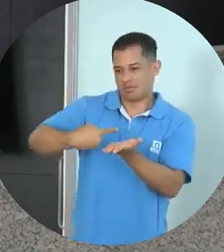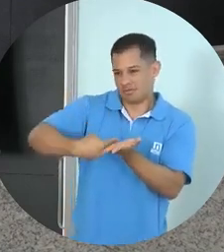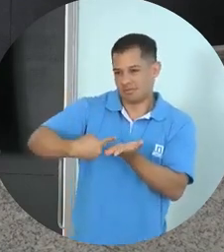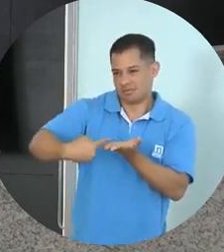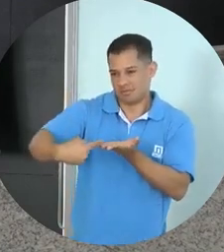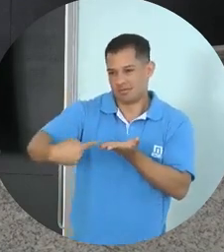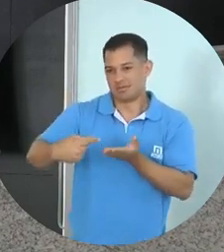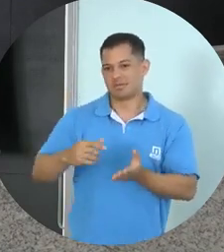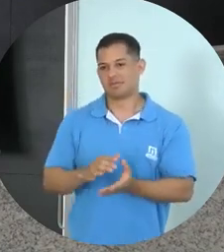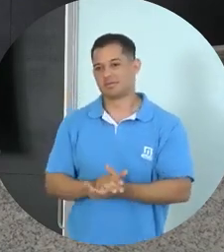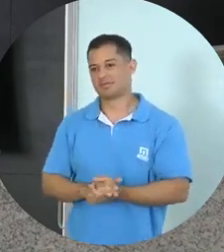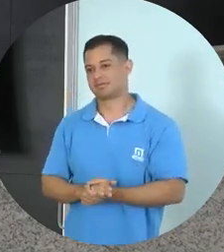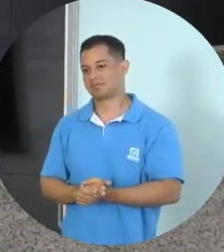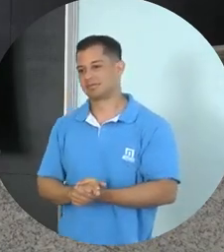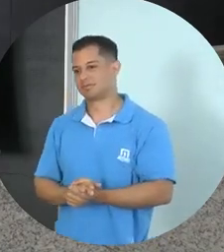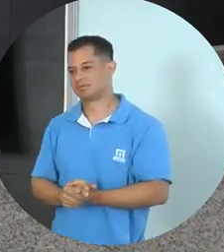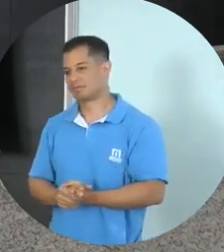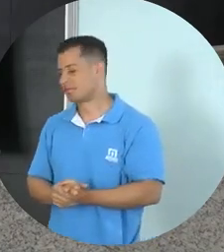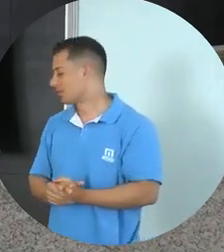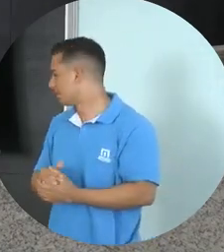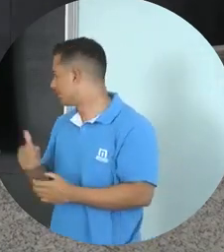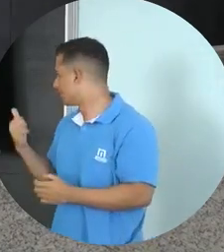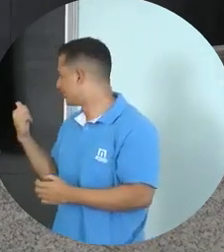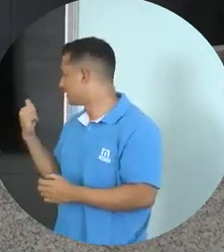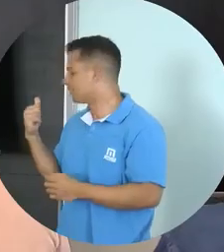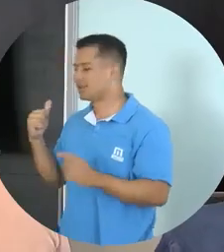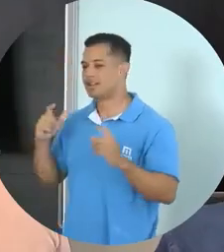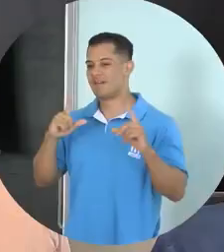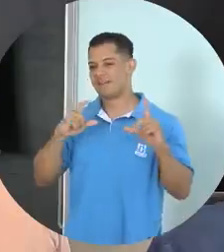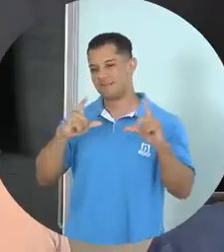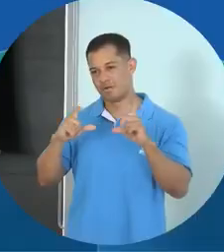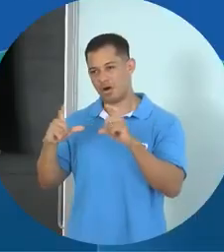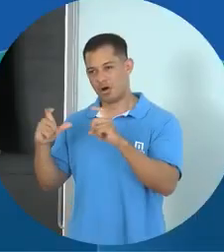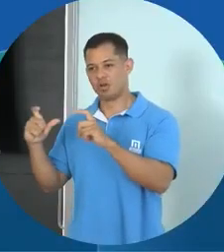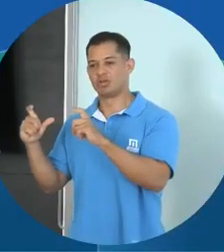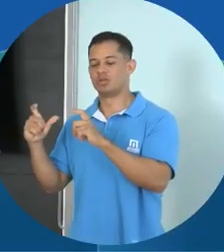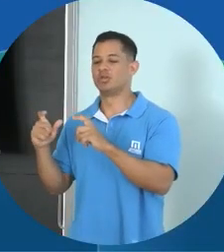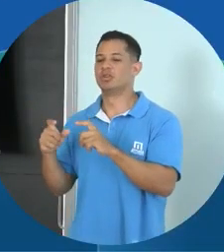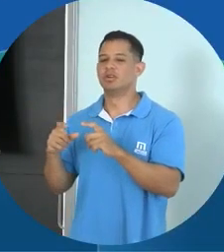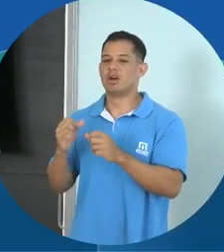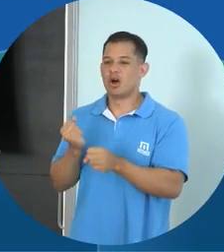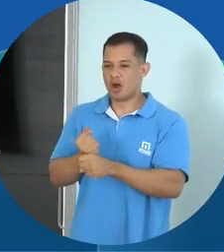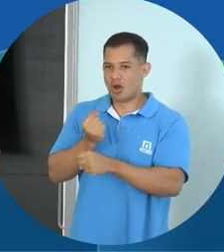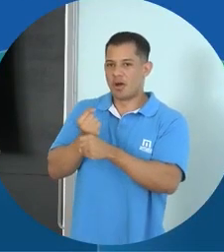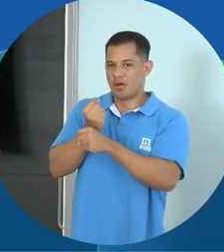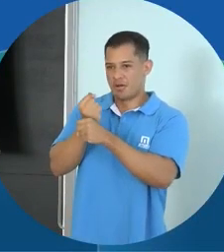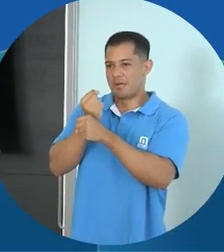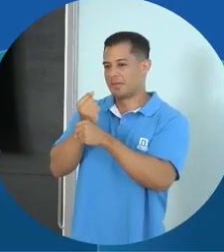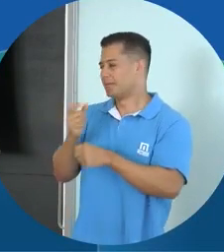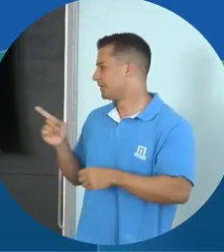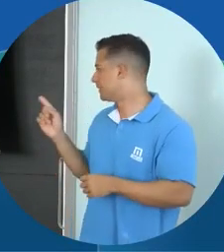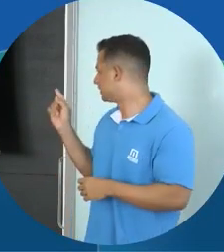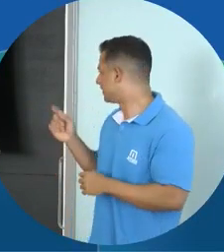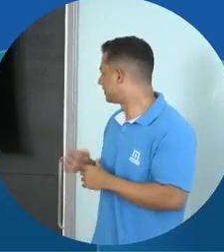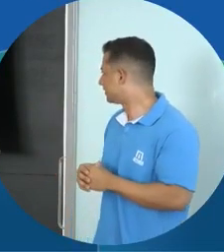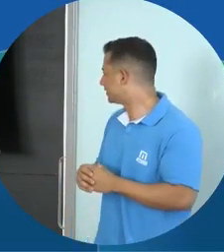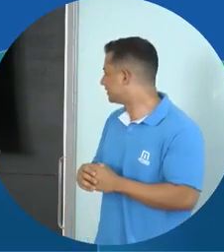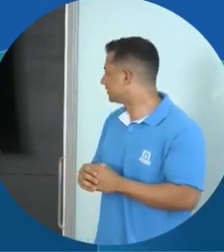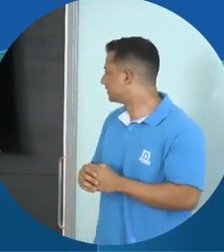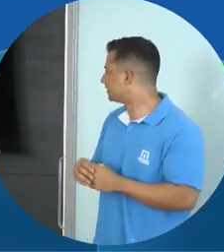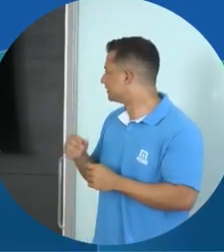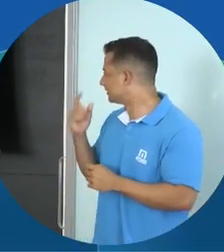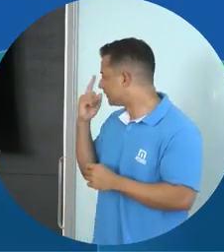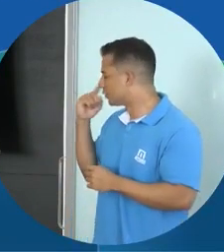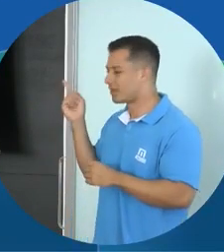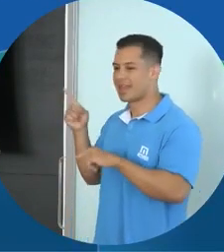E aqui estão as fotos, né, da obra em andamento, né? A gente observa aqui o equipamento,